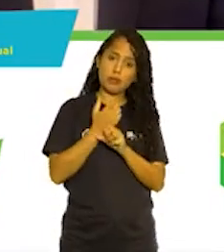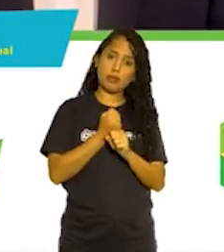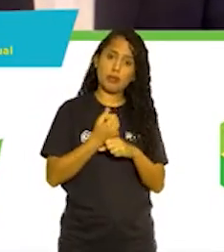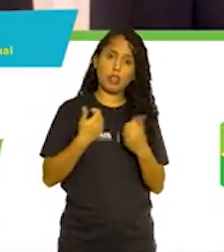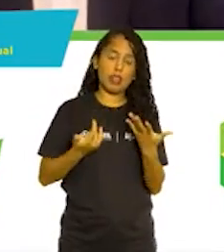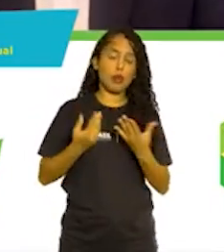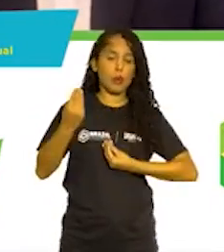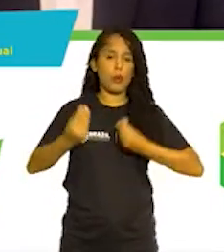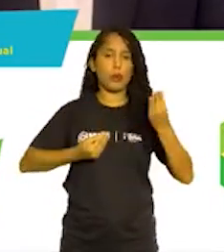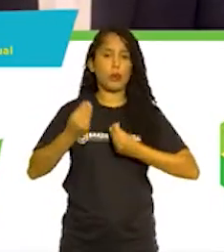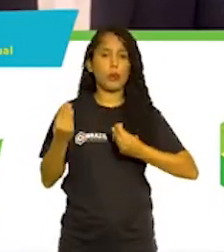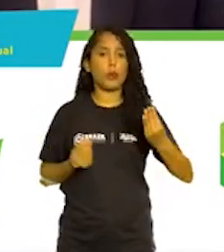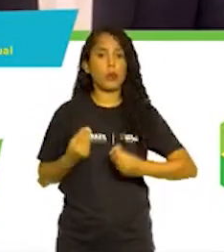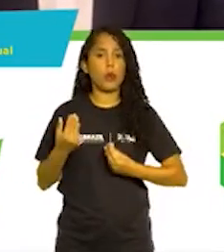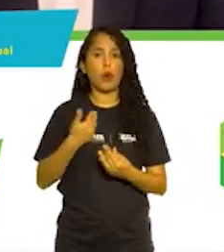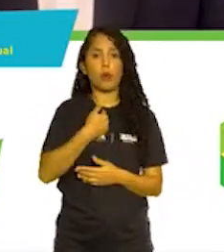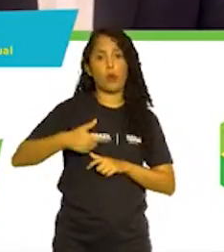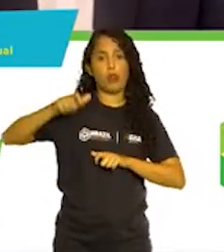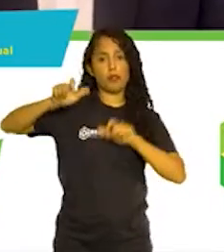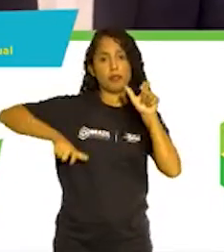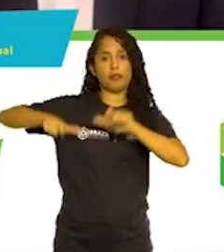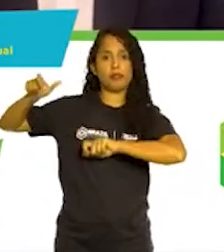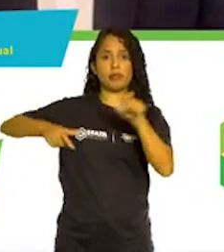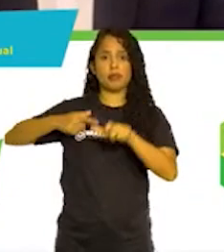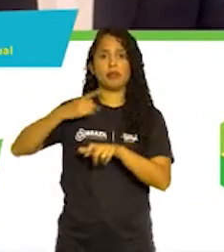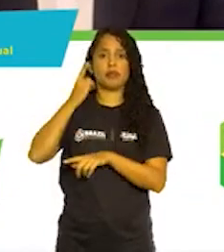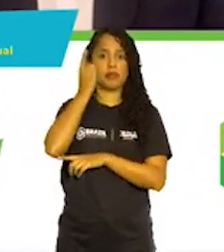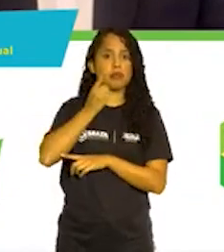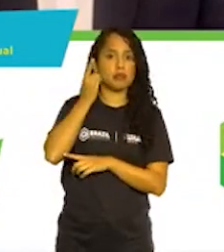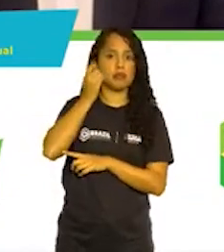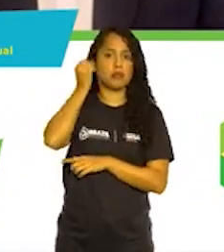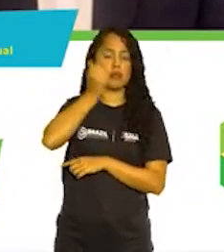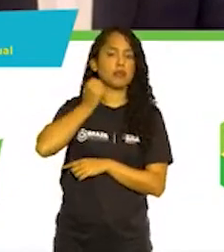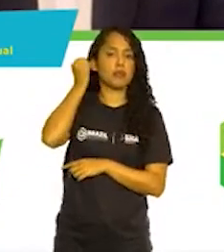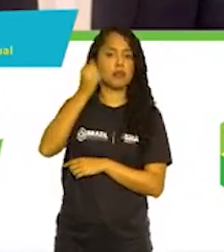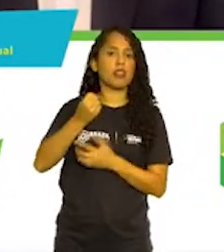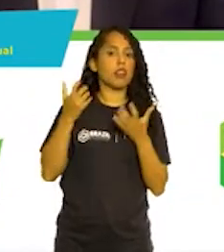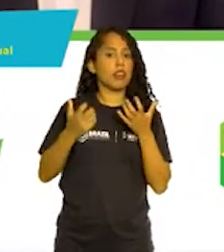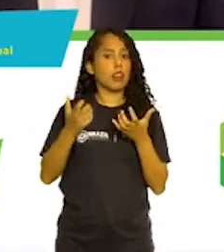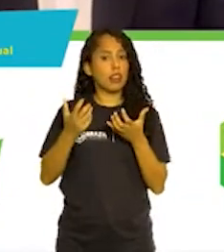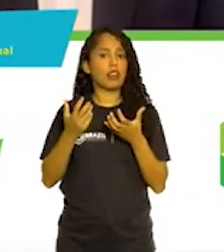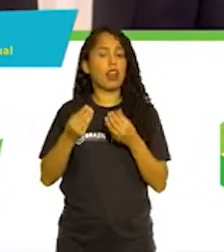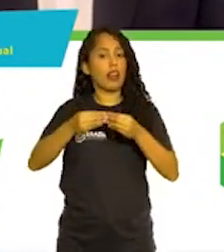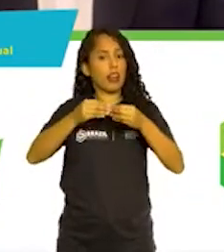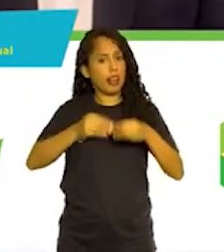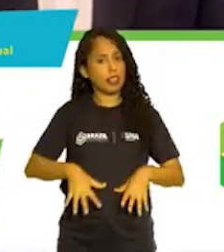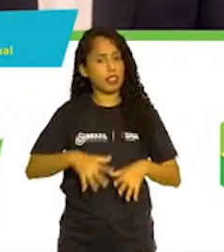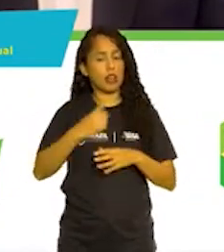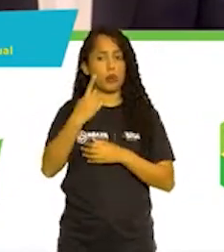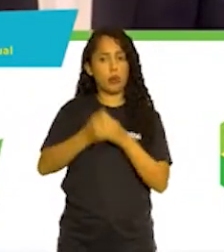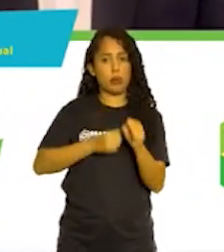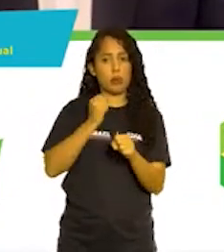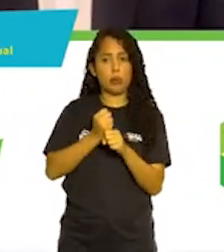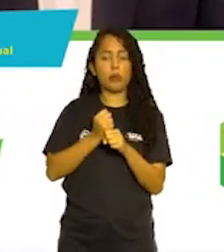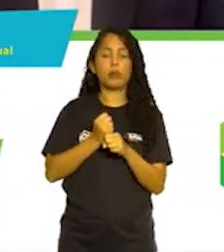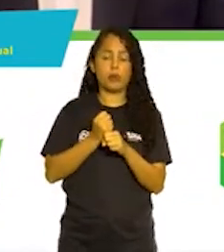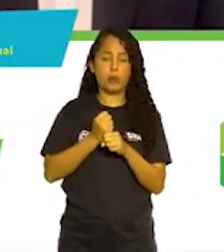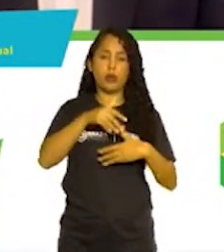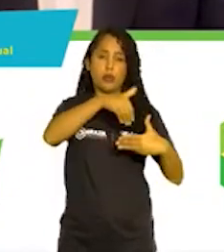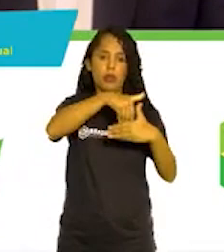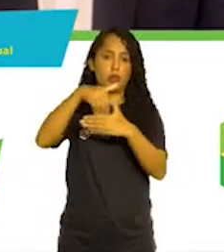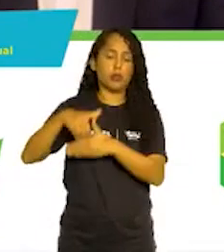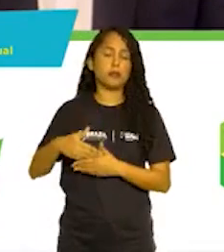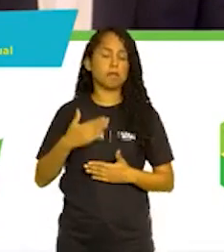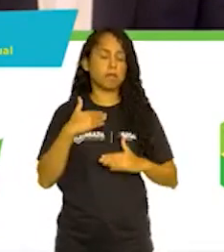os parlamentares e os ministérios que querem gastar no ano eleitoral. Você concorda com isso?